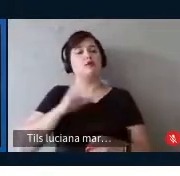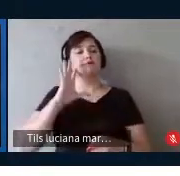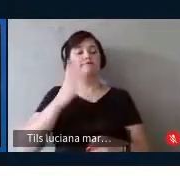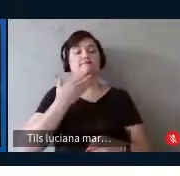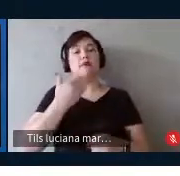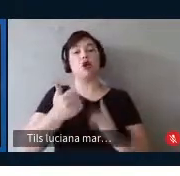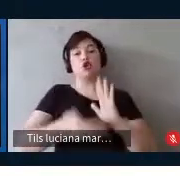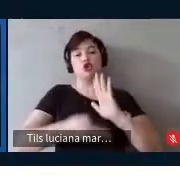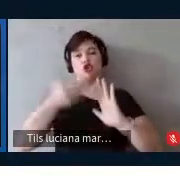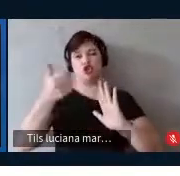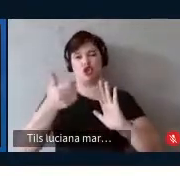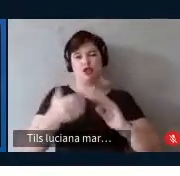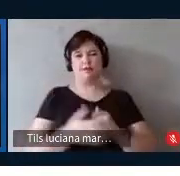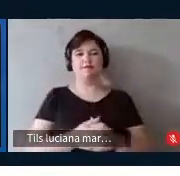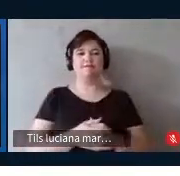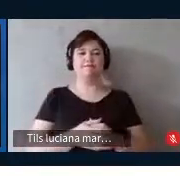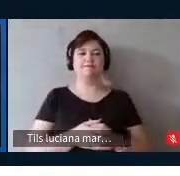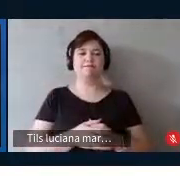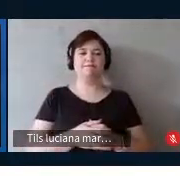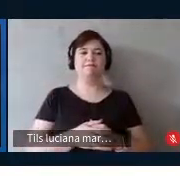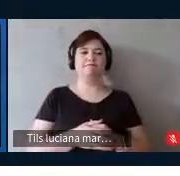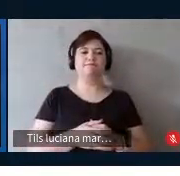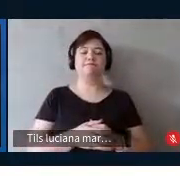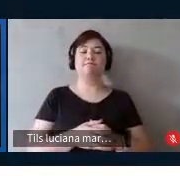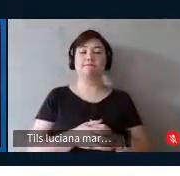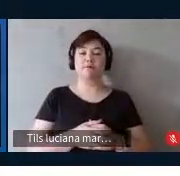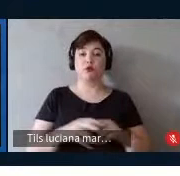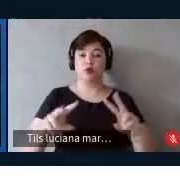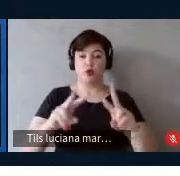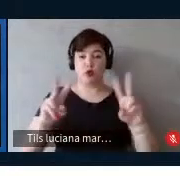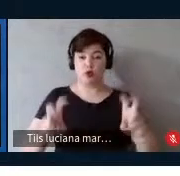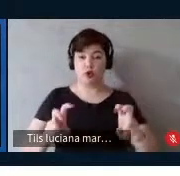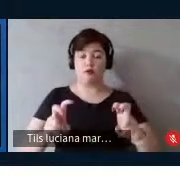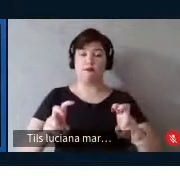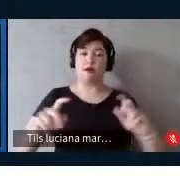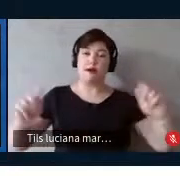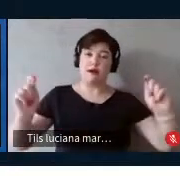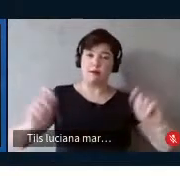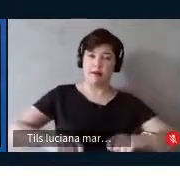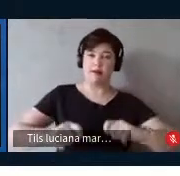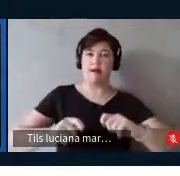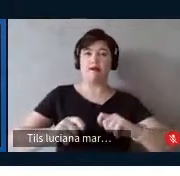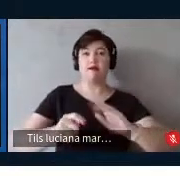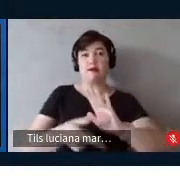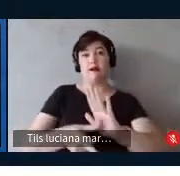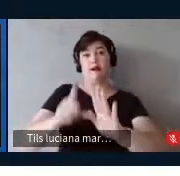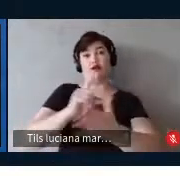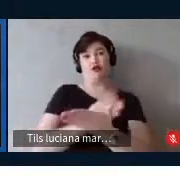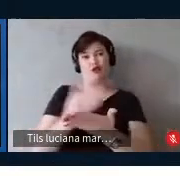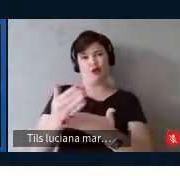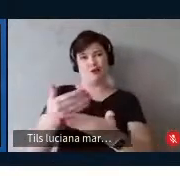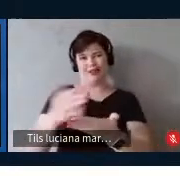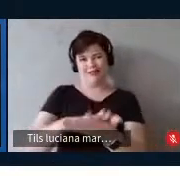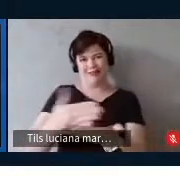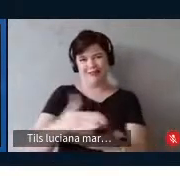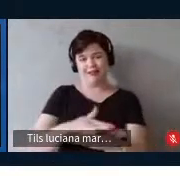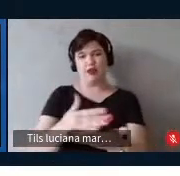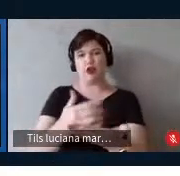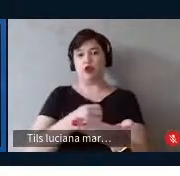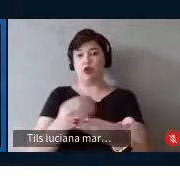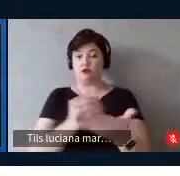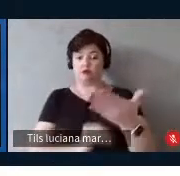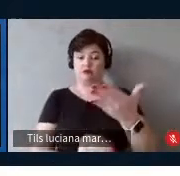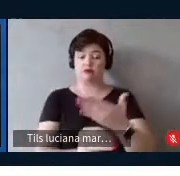fosse retirado. Nas habilidades anteriores ao processo, a gente traz dois acréscimos,